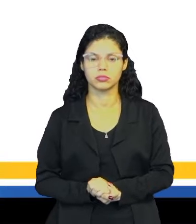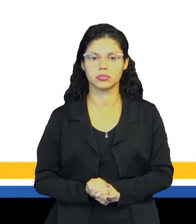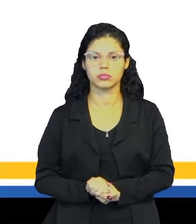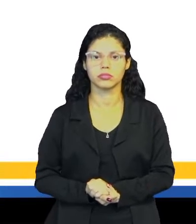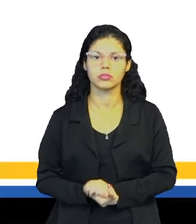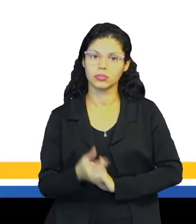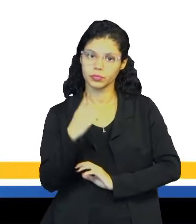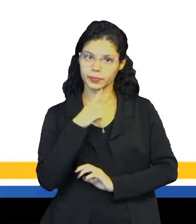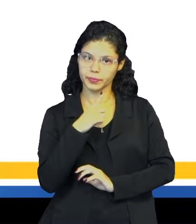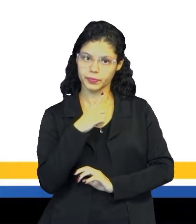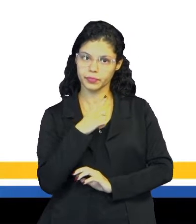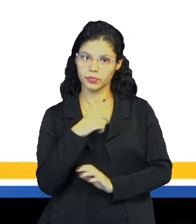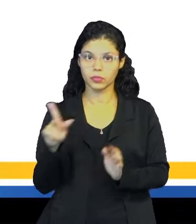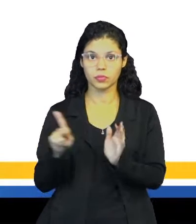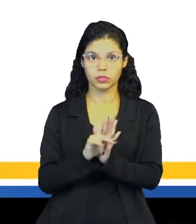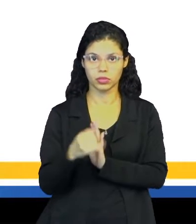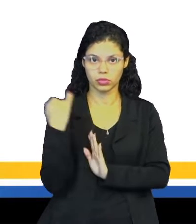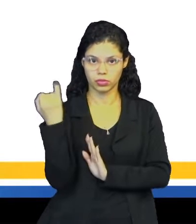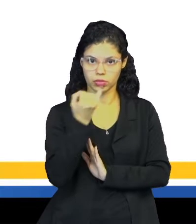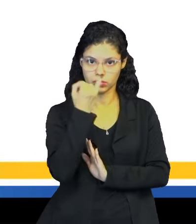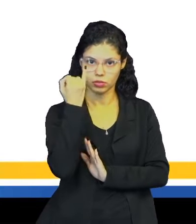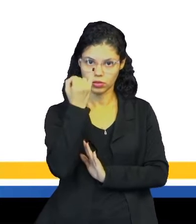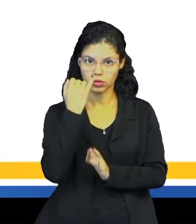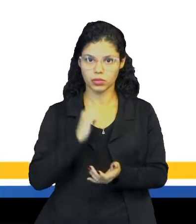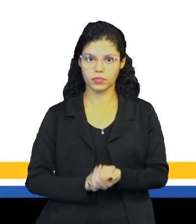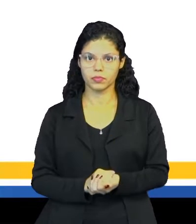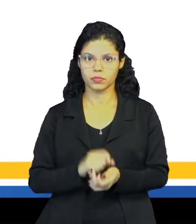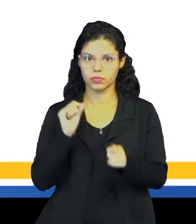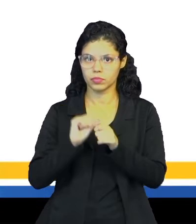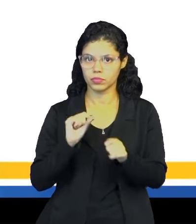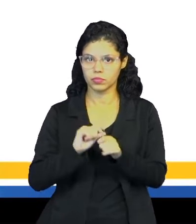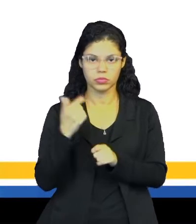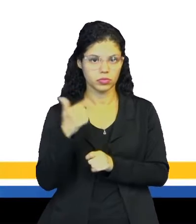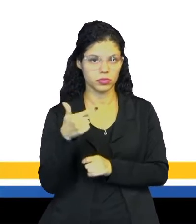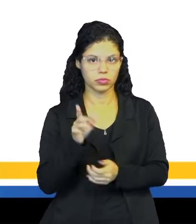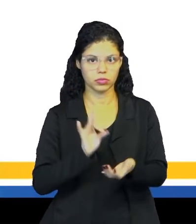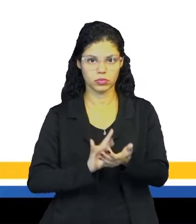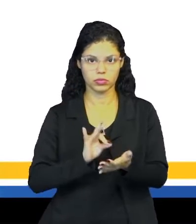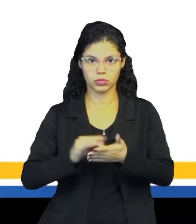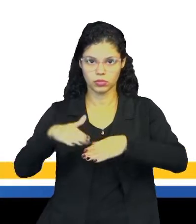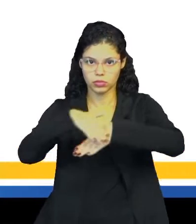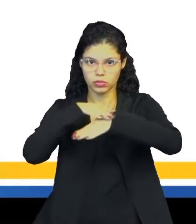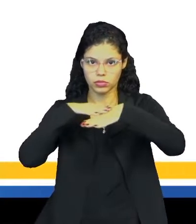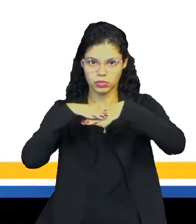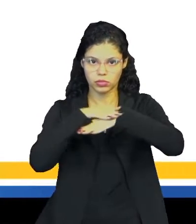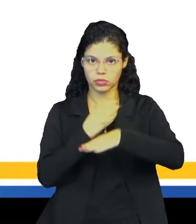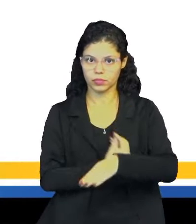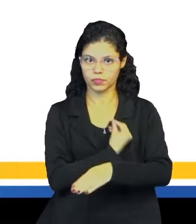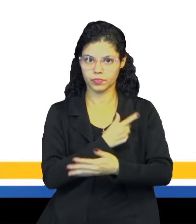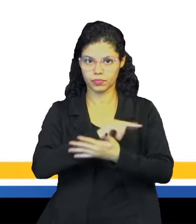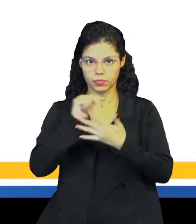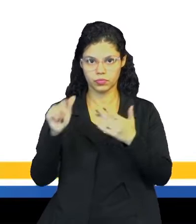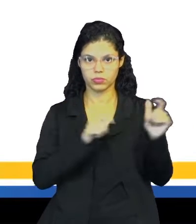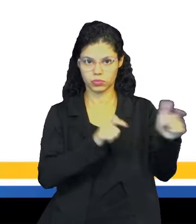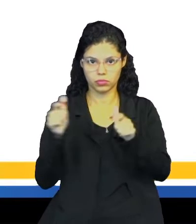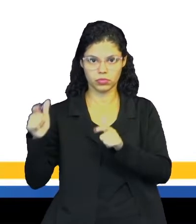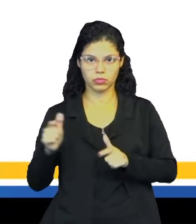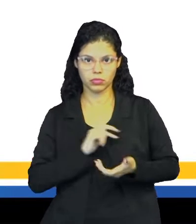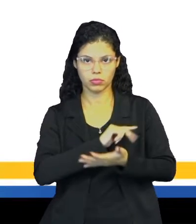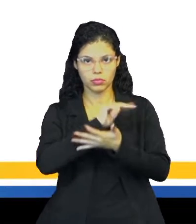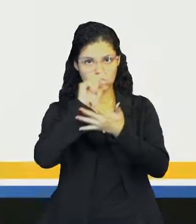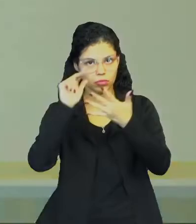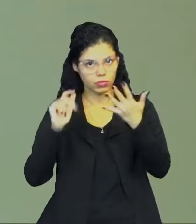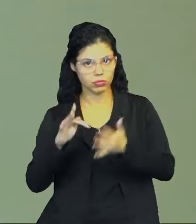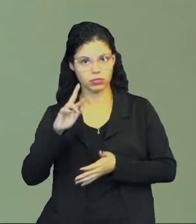identidade, nós temos organela especializada, não formam tecidos verdadeiros, vivem em diversos tipos de ambiente e diversos filos,